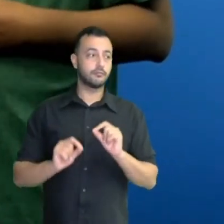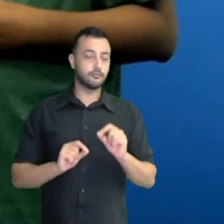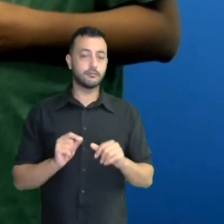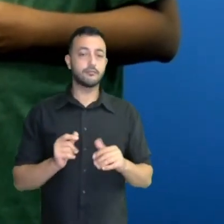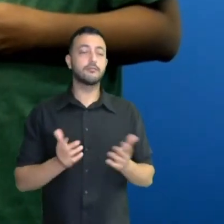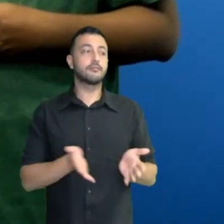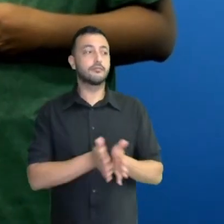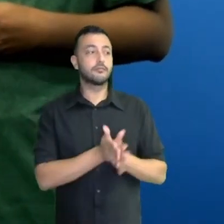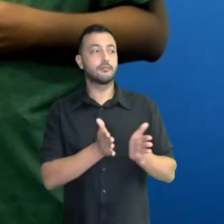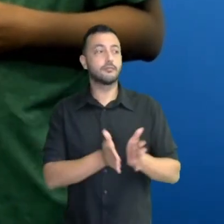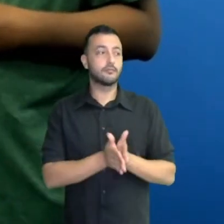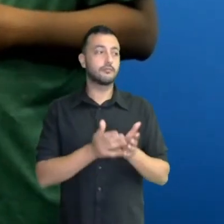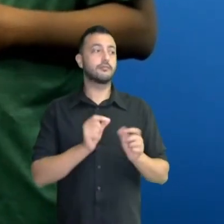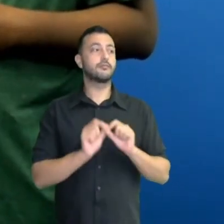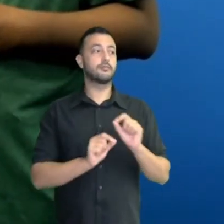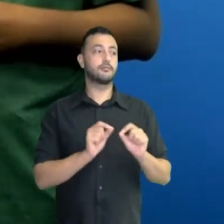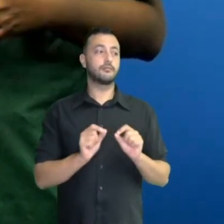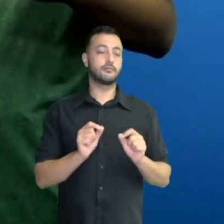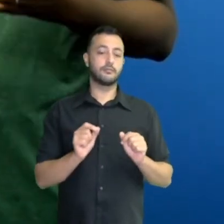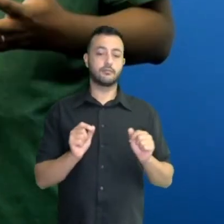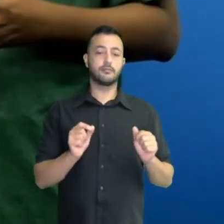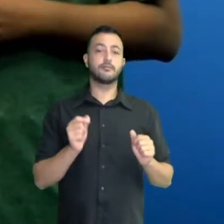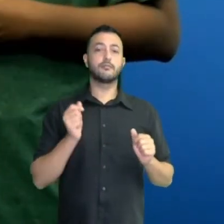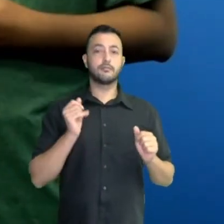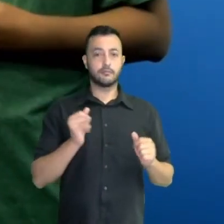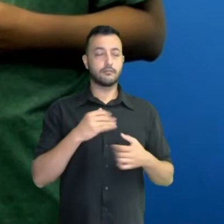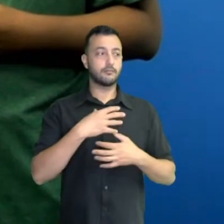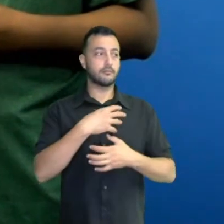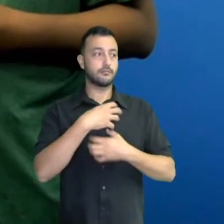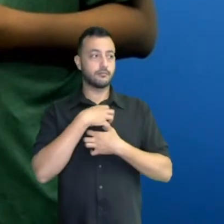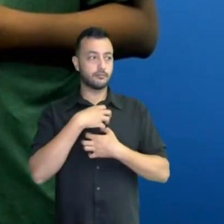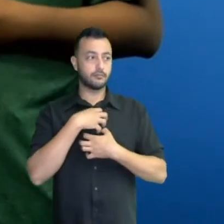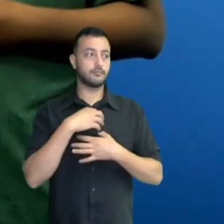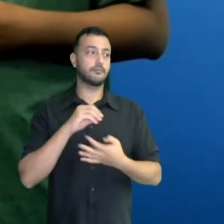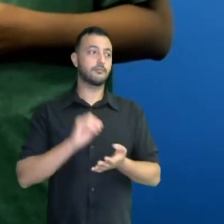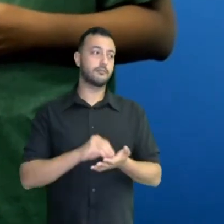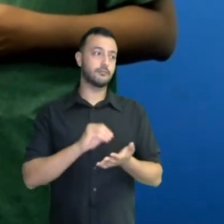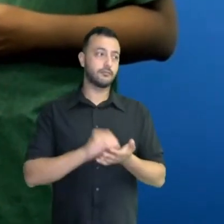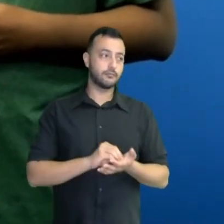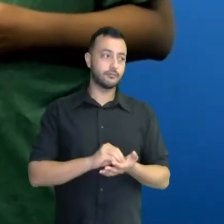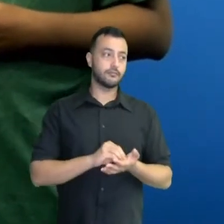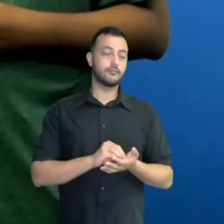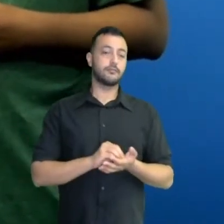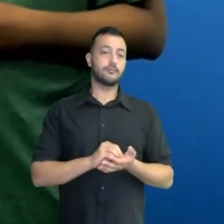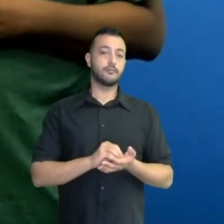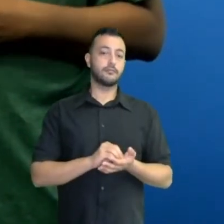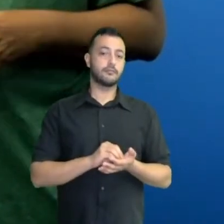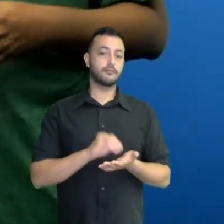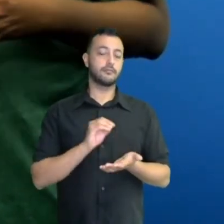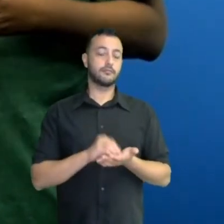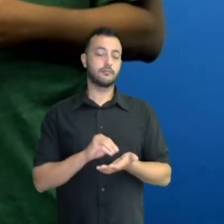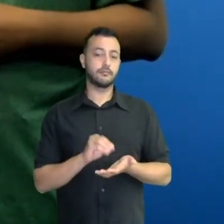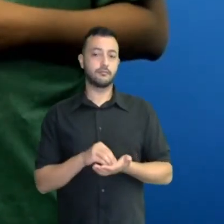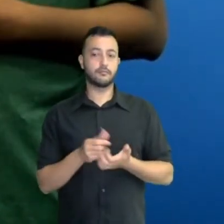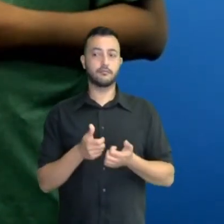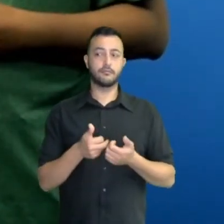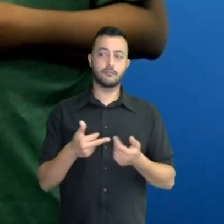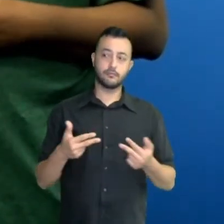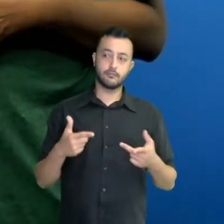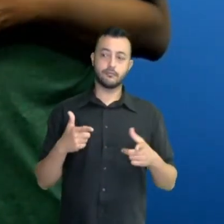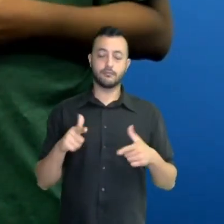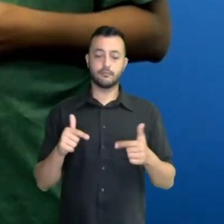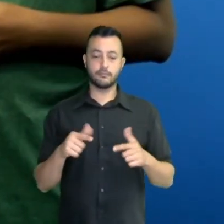ela é aquela onde você sente a carência de certos bens e